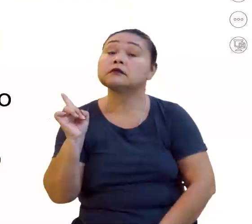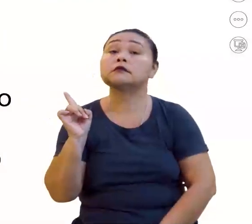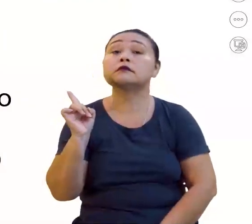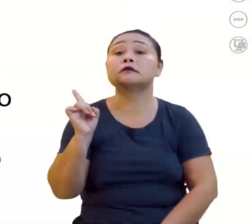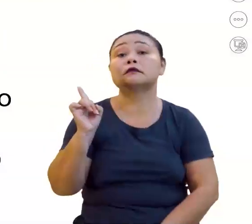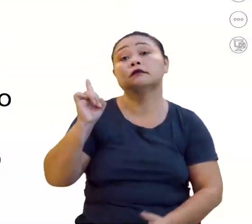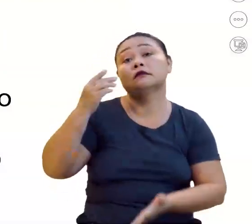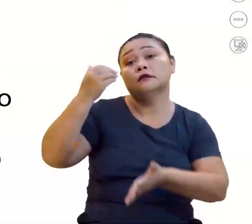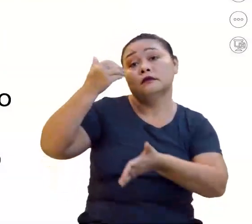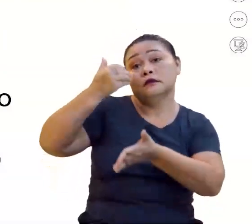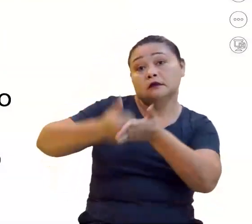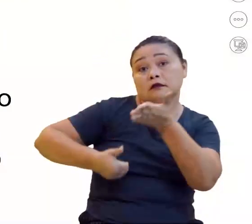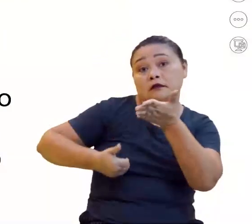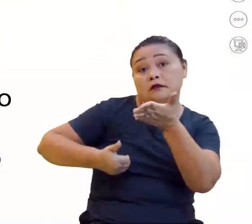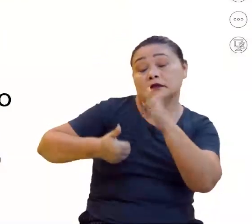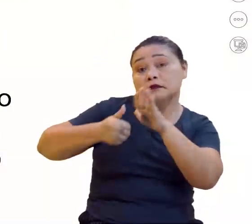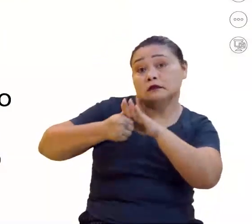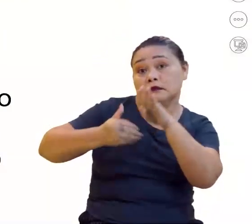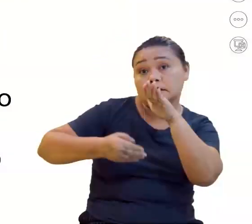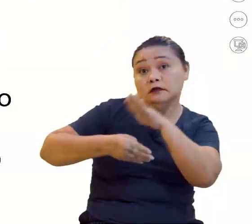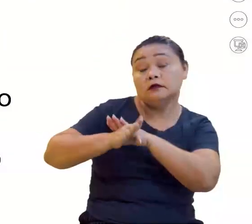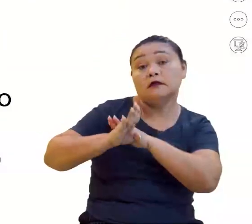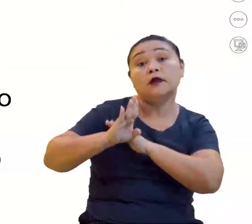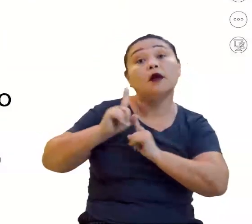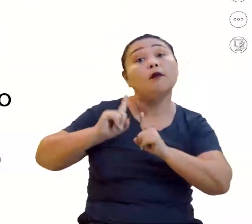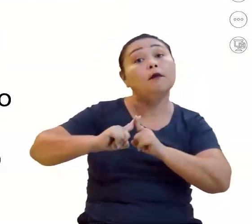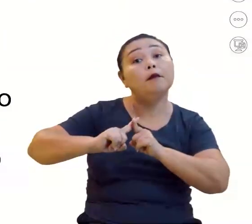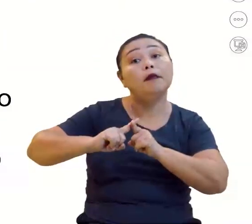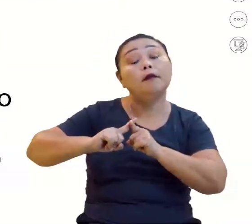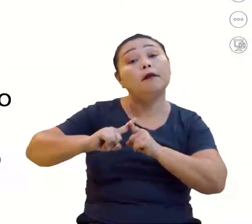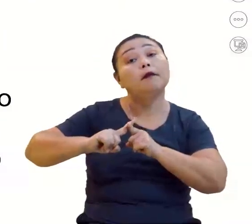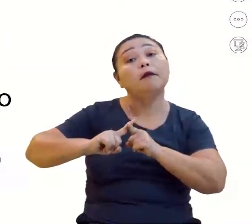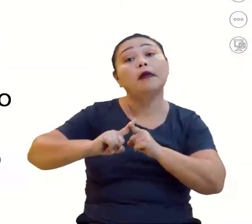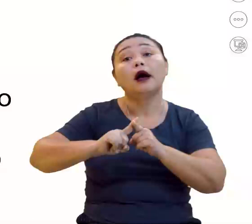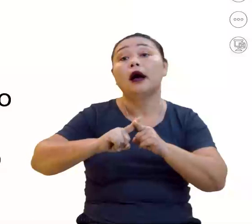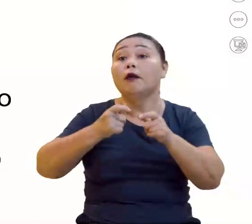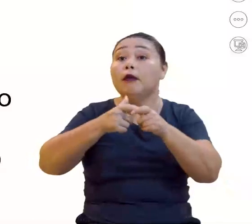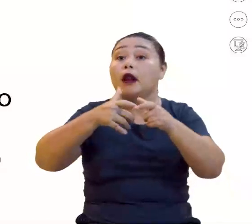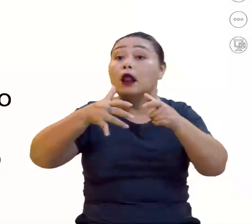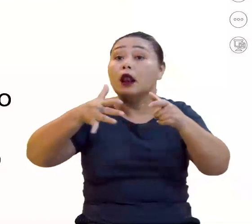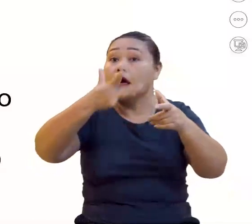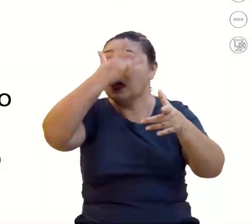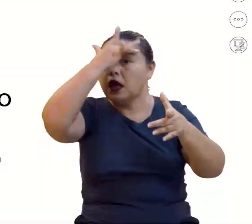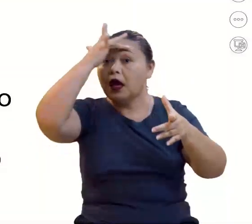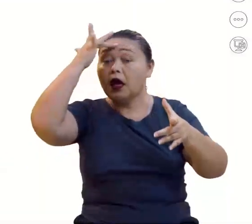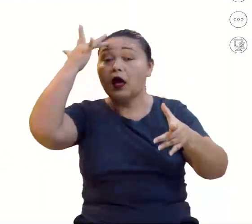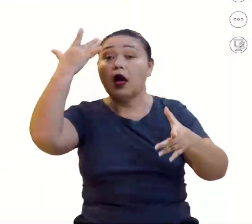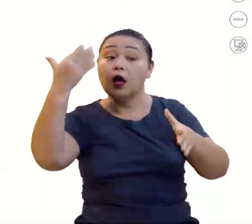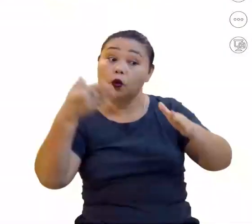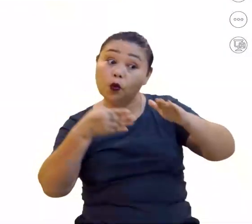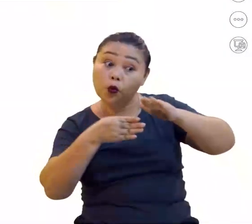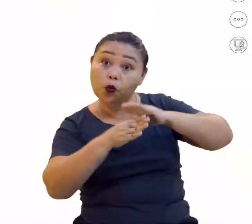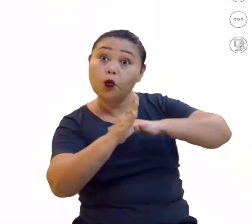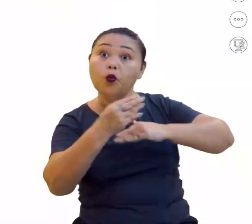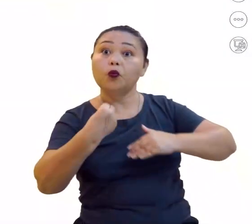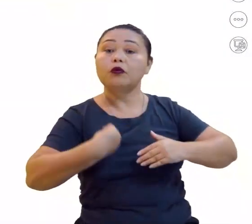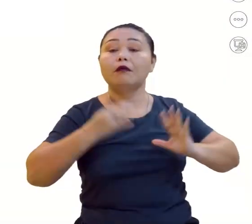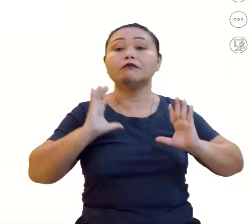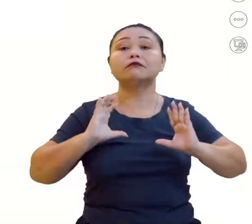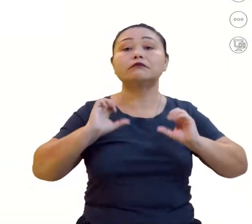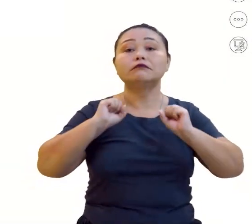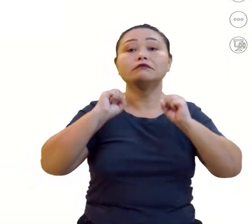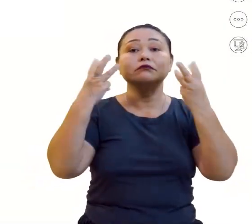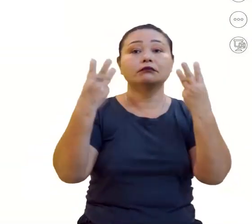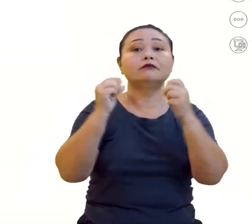diminui o valor do ingresso, mas aumenta o número de pessoas presentes, correto? Sim. Então, quer dizer, se vai aumentar o número de